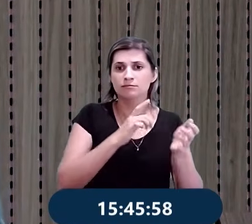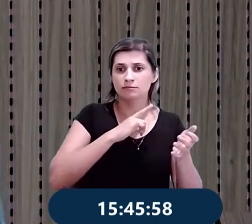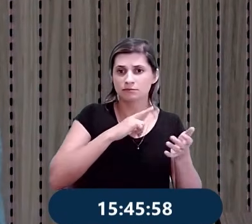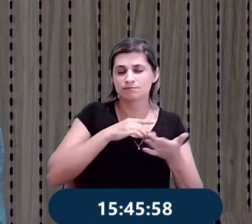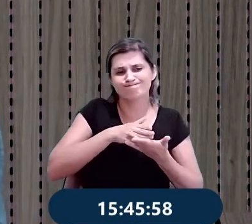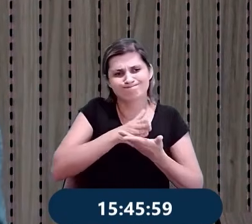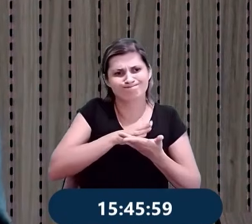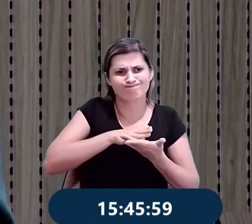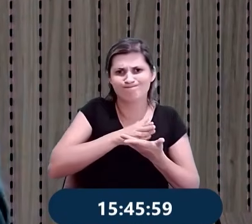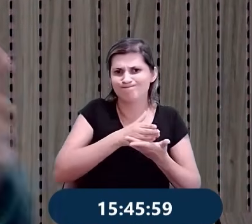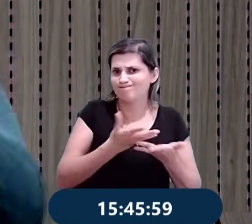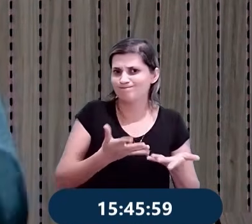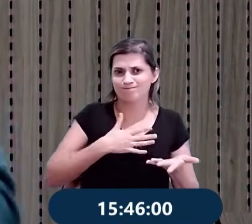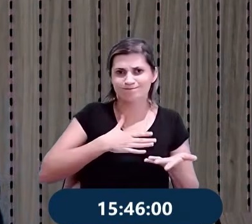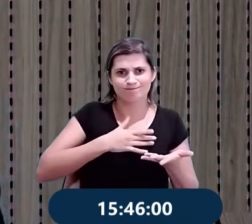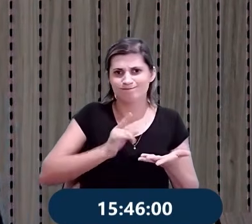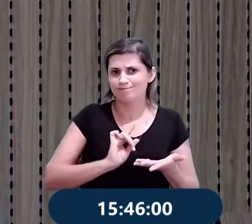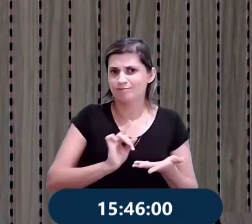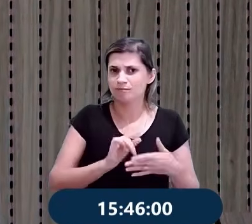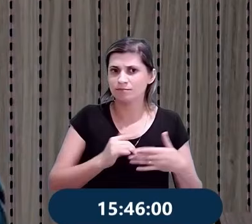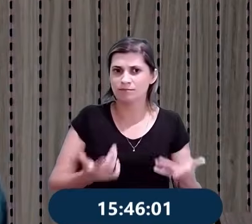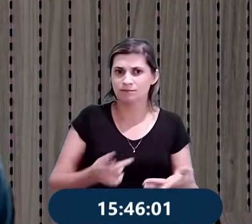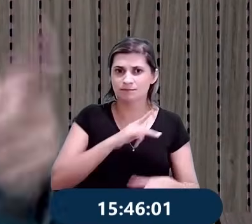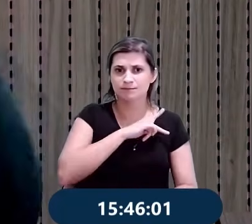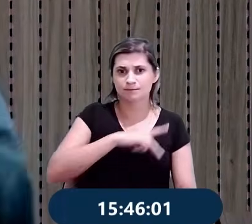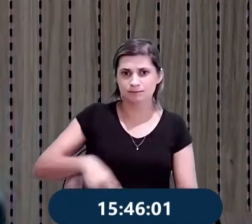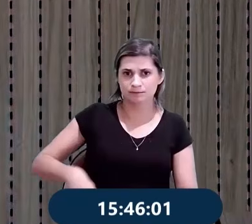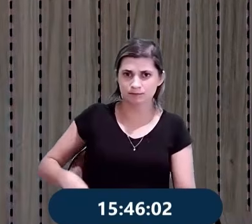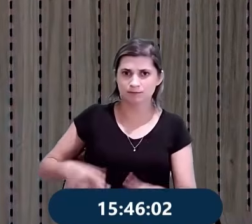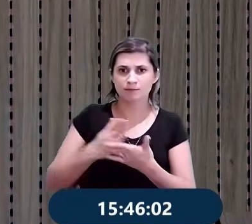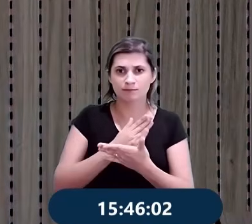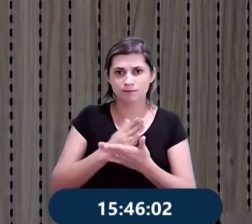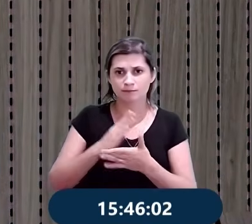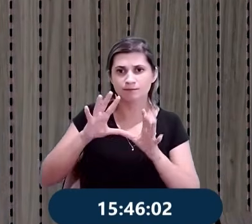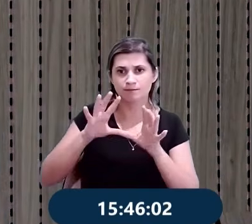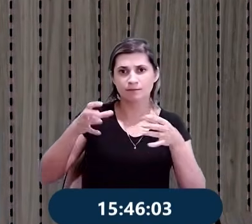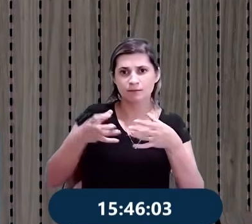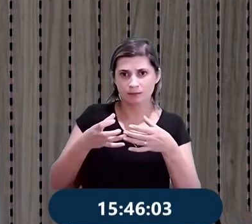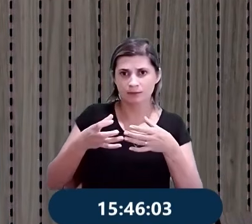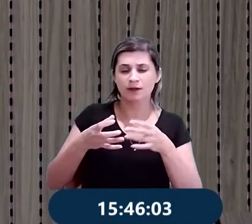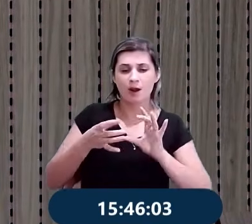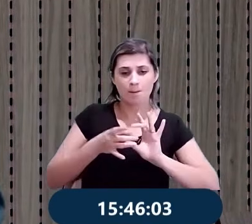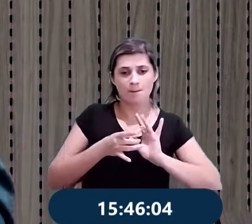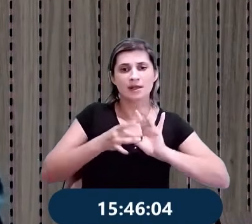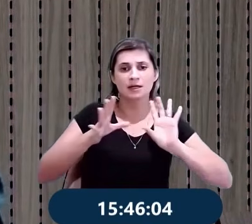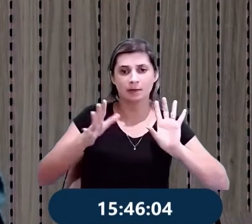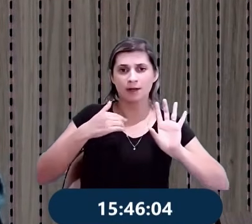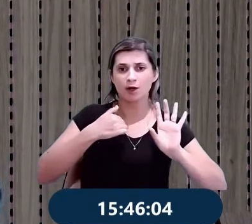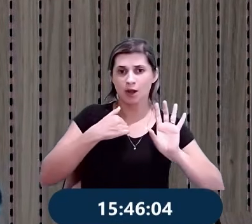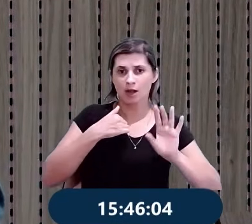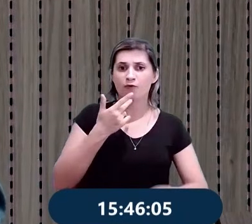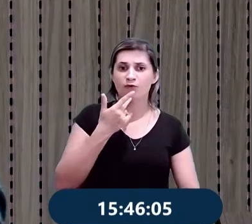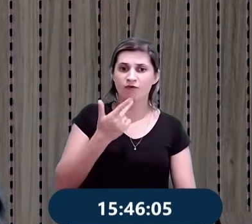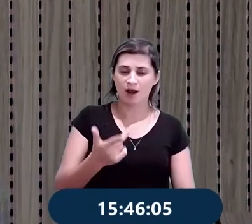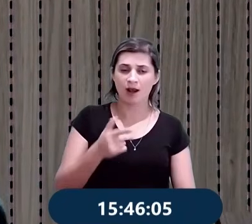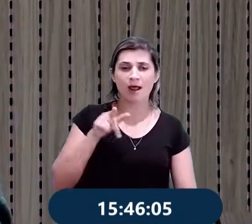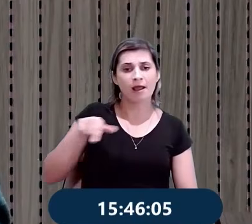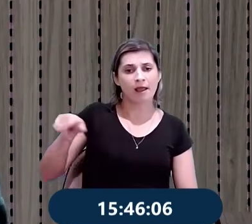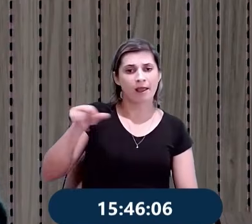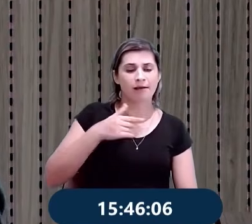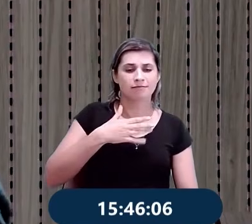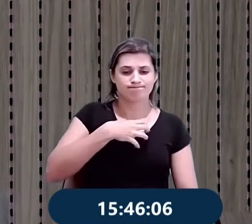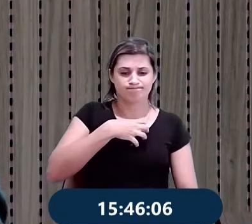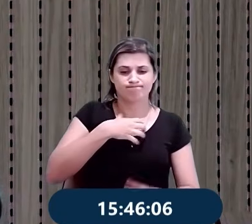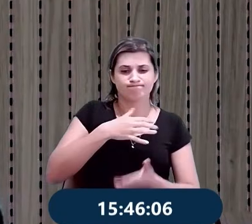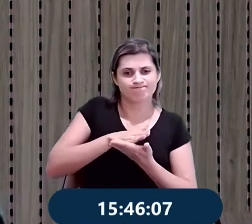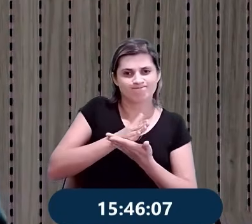Presidentes de algumas equipes me autorizou a falar da insatisfação que eles estão tendo com